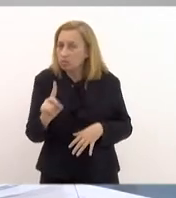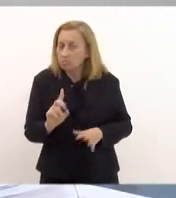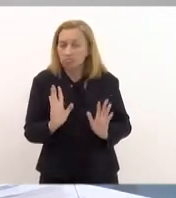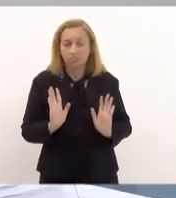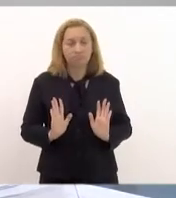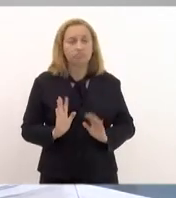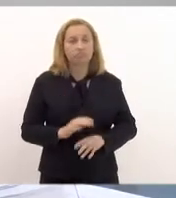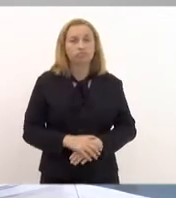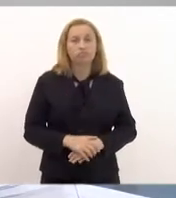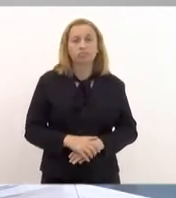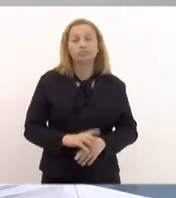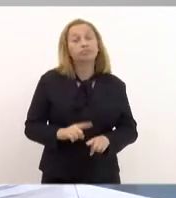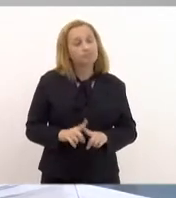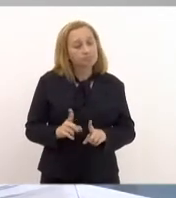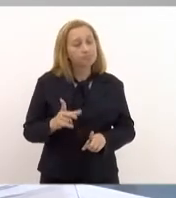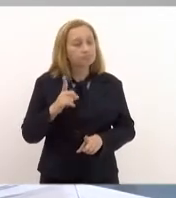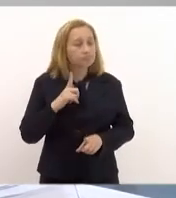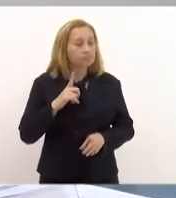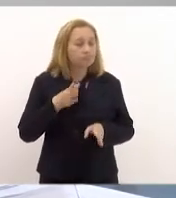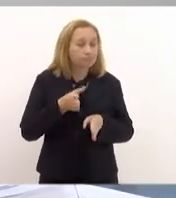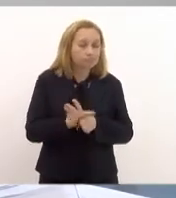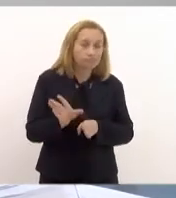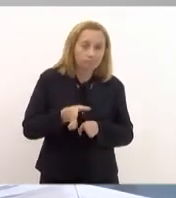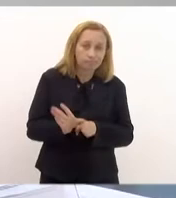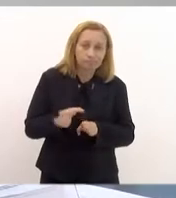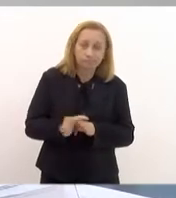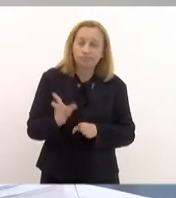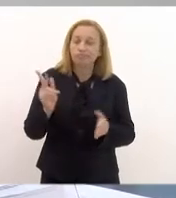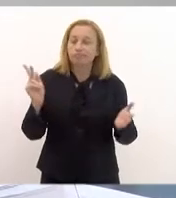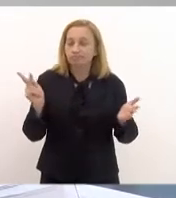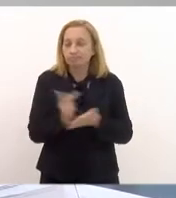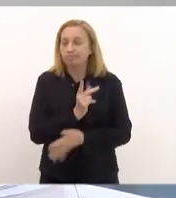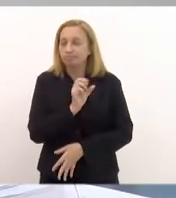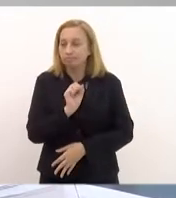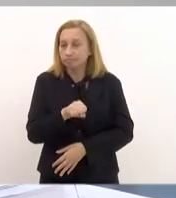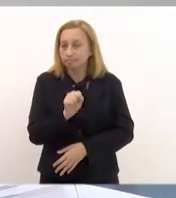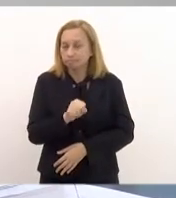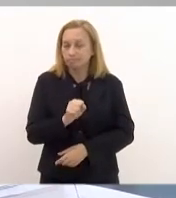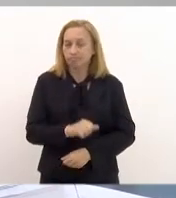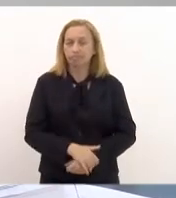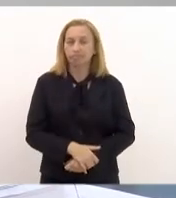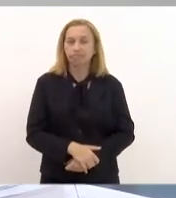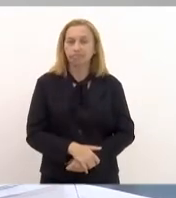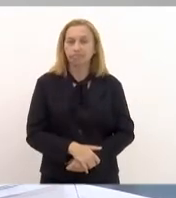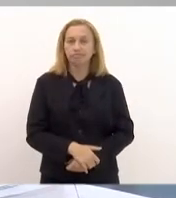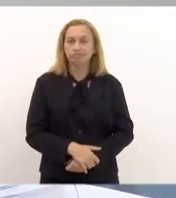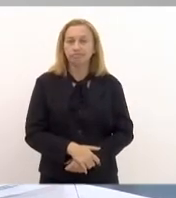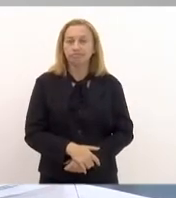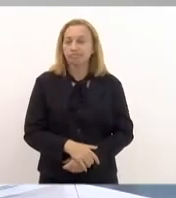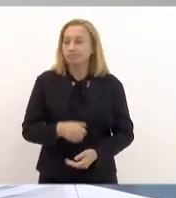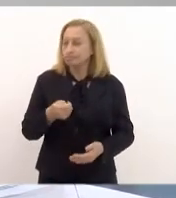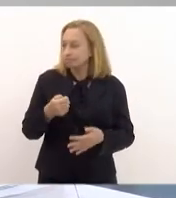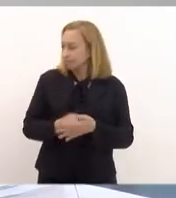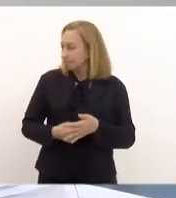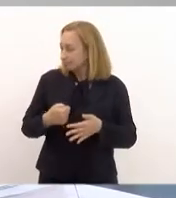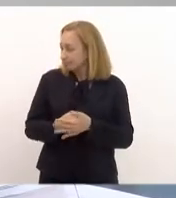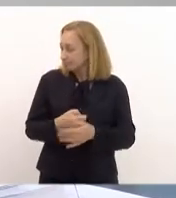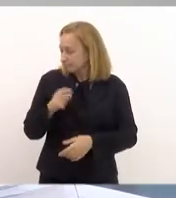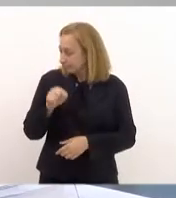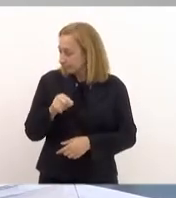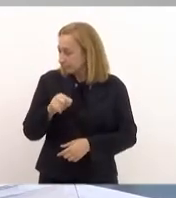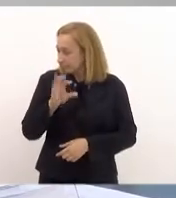independente de eu discordar, mas houve essa orientação para que tal fato acontecesse. O que a gente está insistindo aqui,